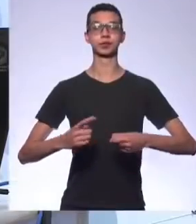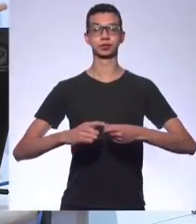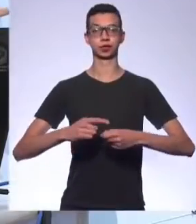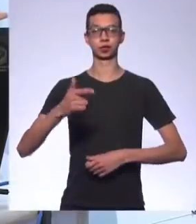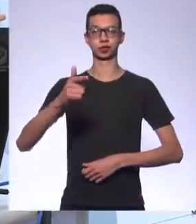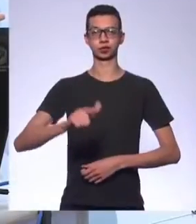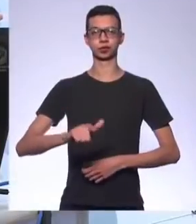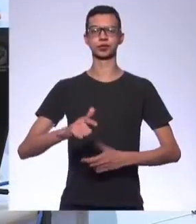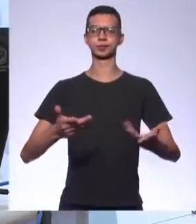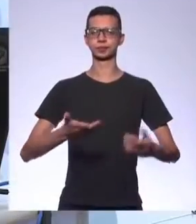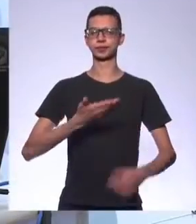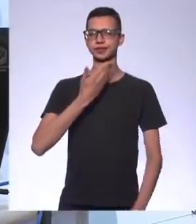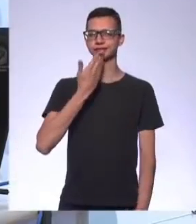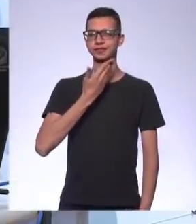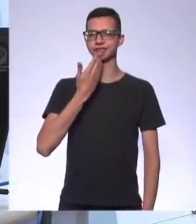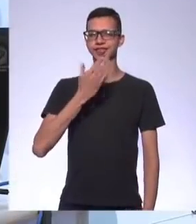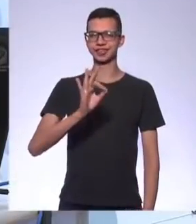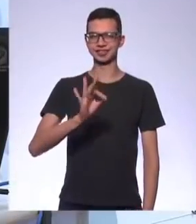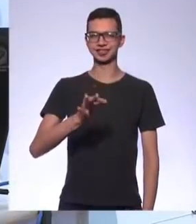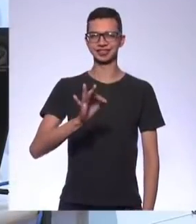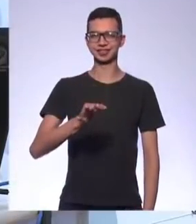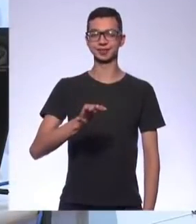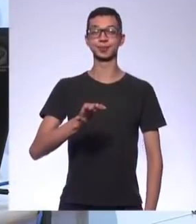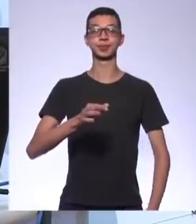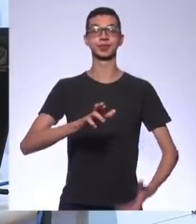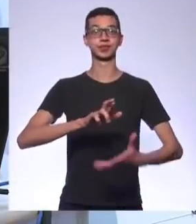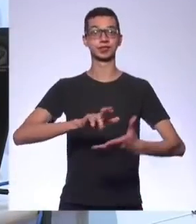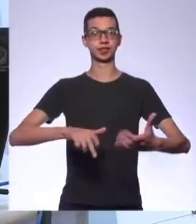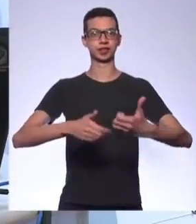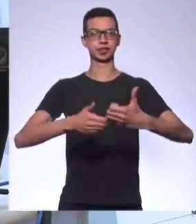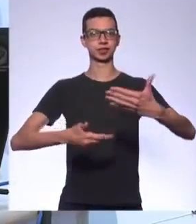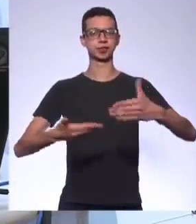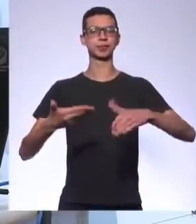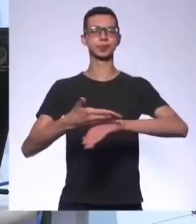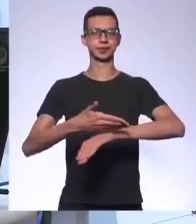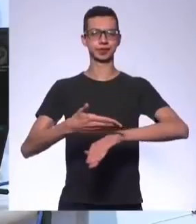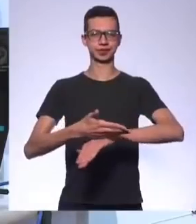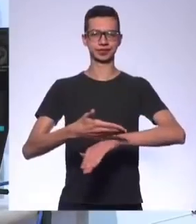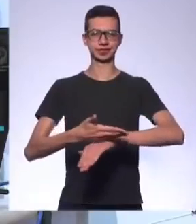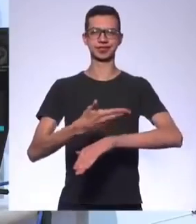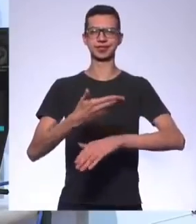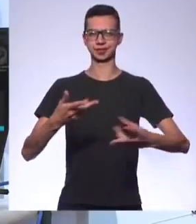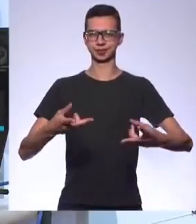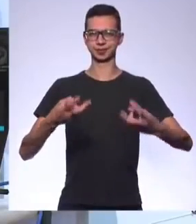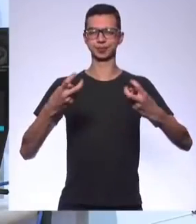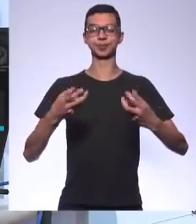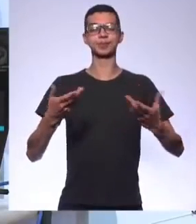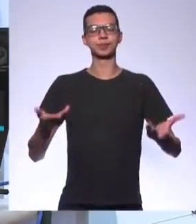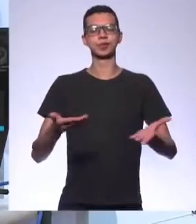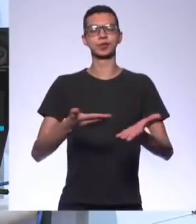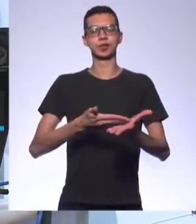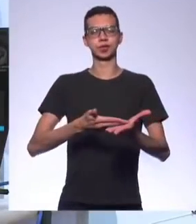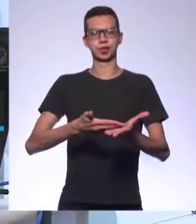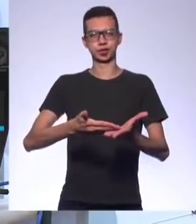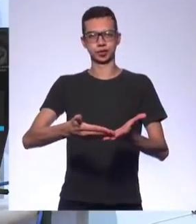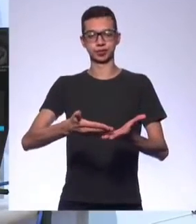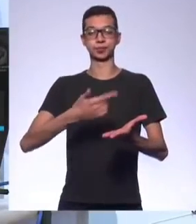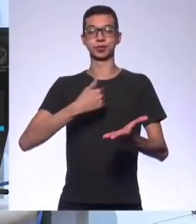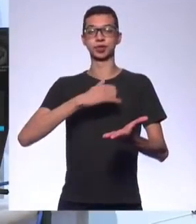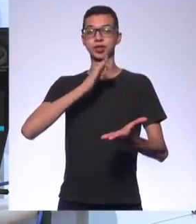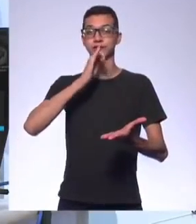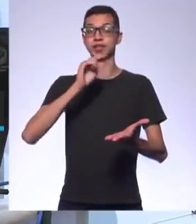Voltamos. Essa estava fácil, né, pessoal? Muitas interações aqui no nosso chat. Vamos começar aqui com o aluno